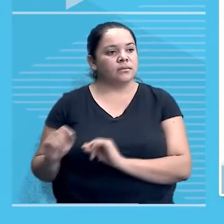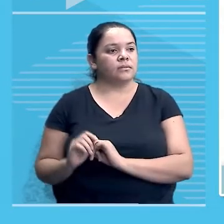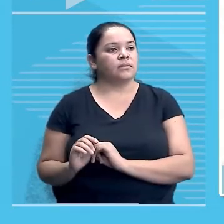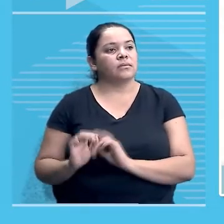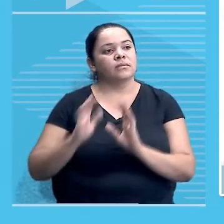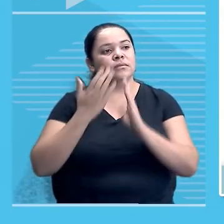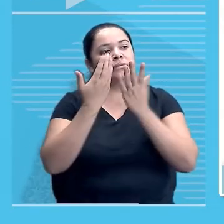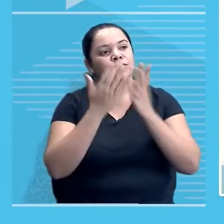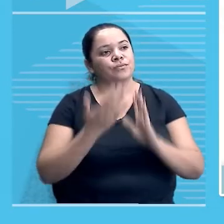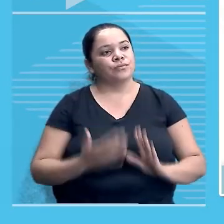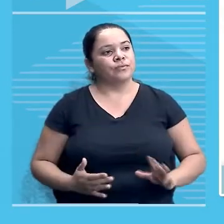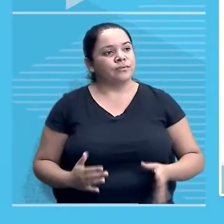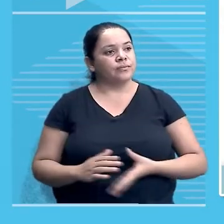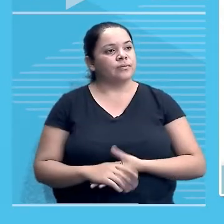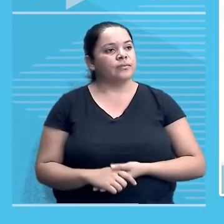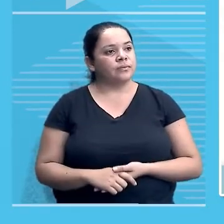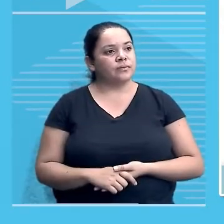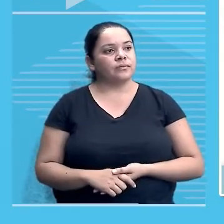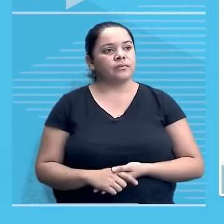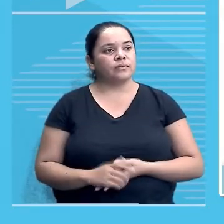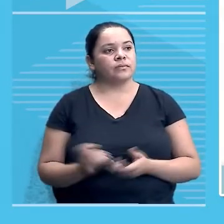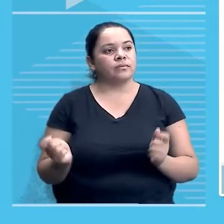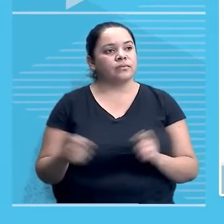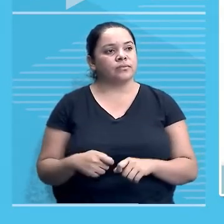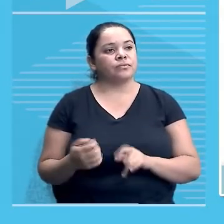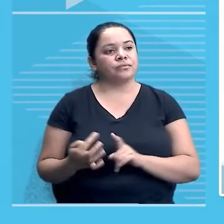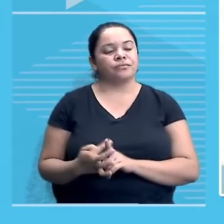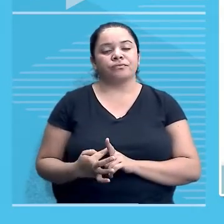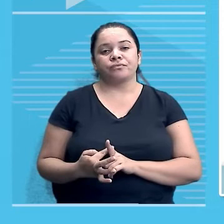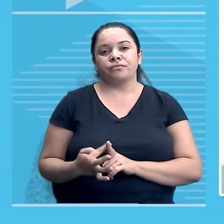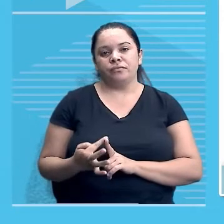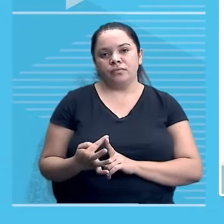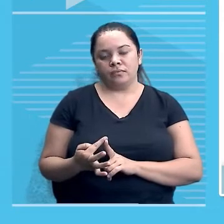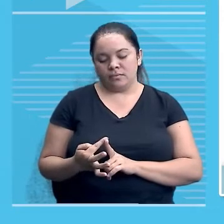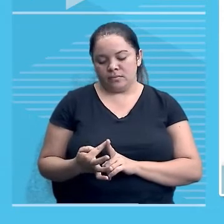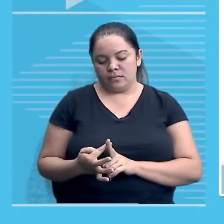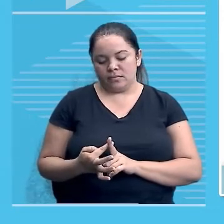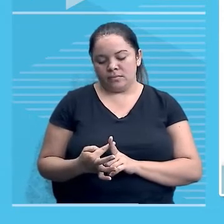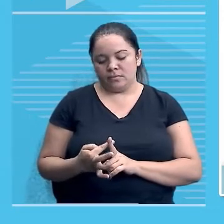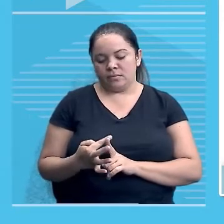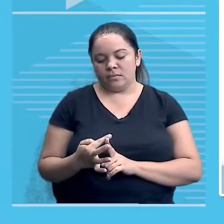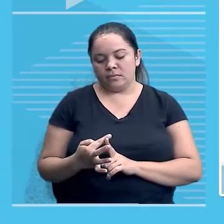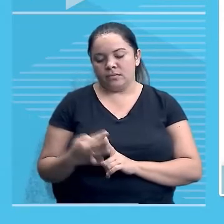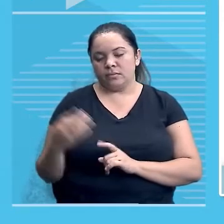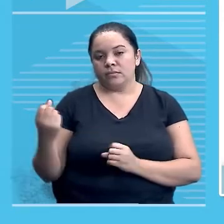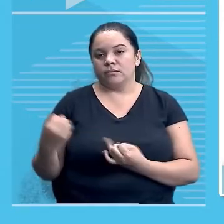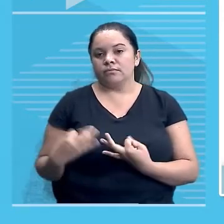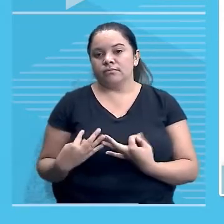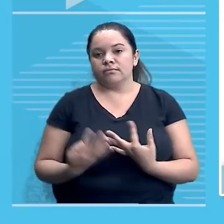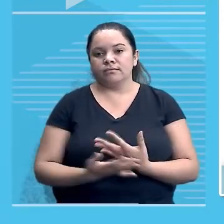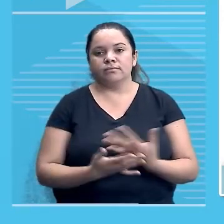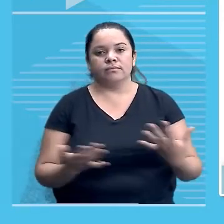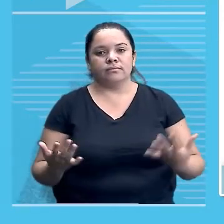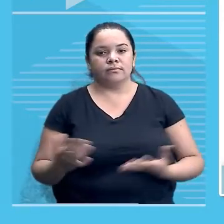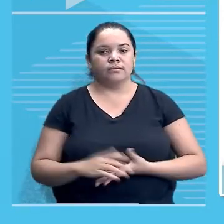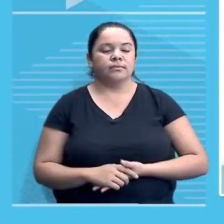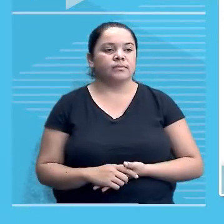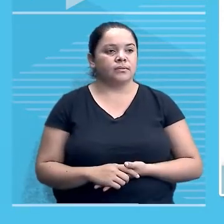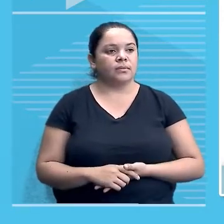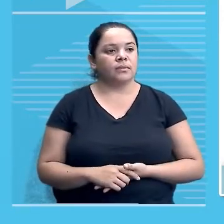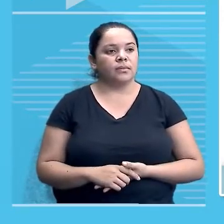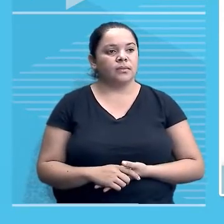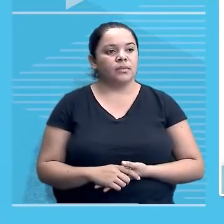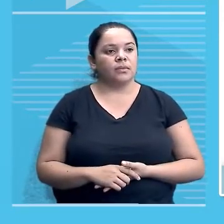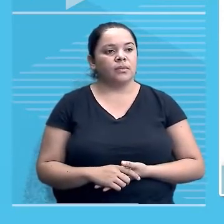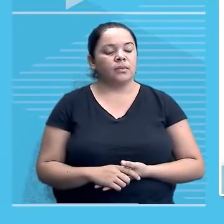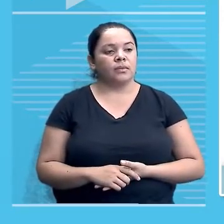analisar a capacidade térmica, que foi o que eu falei agora para vocês. Ela é